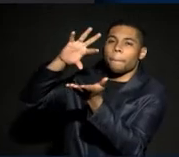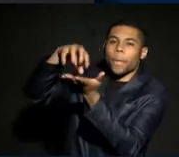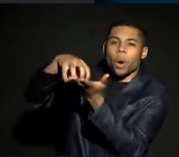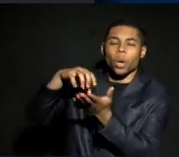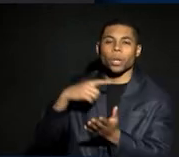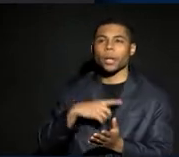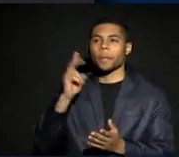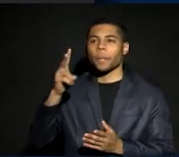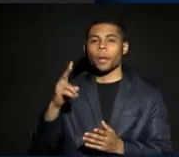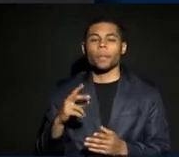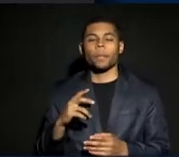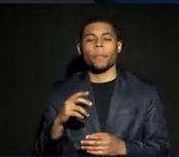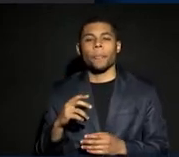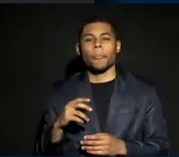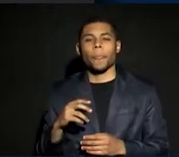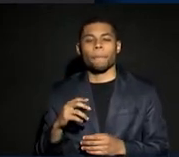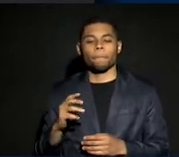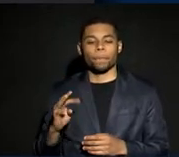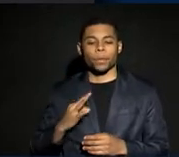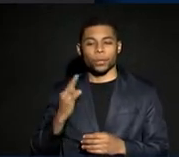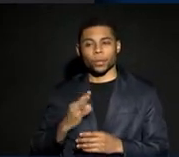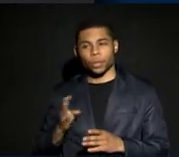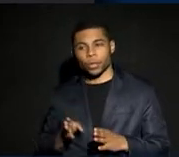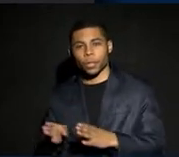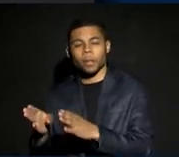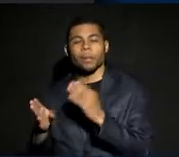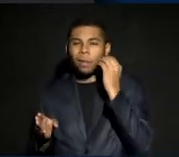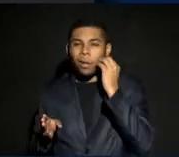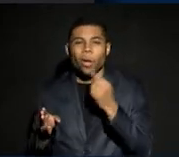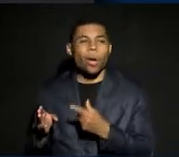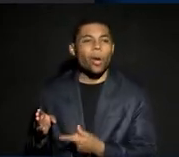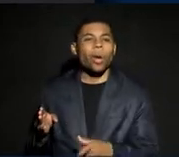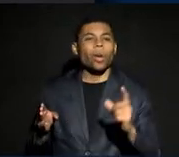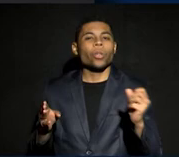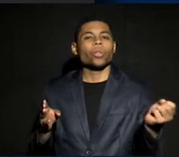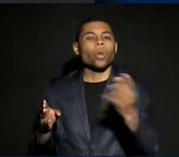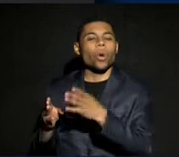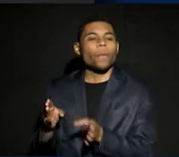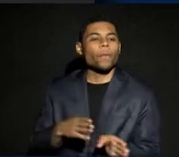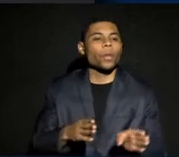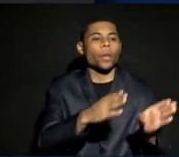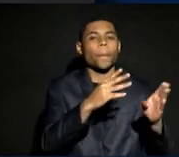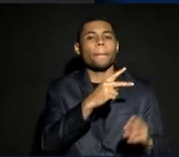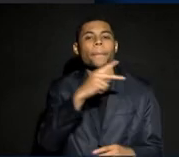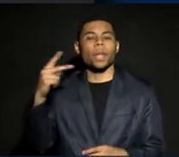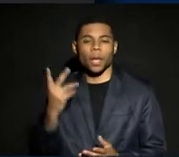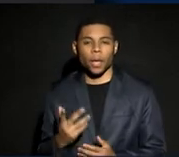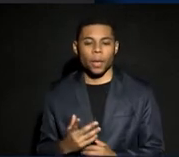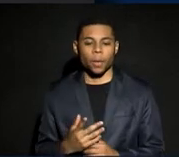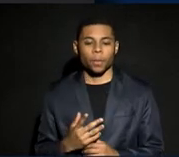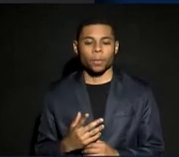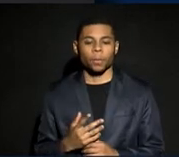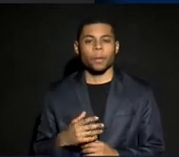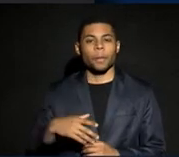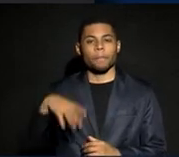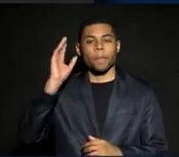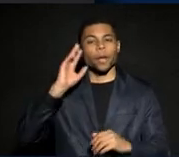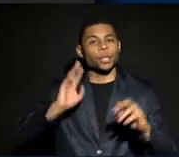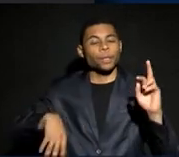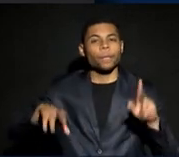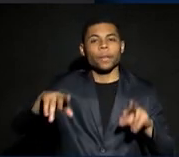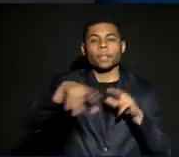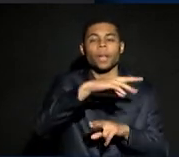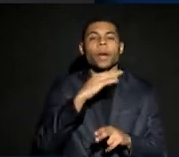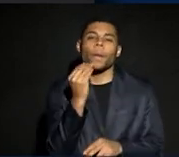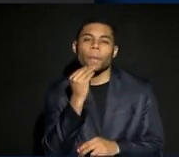fazer do Arco Tietê, dos Rio Tietê, um novo Rio Pinheiros, com mais diversidade